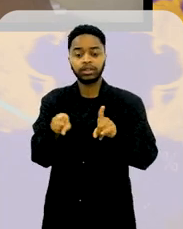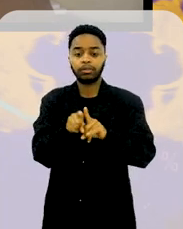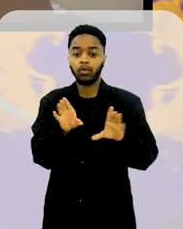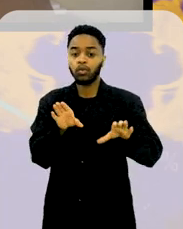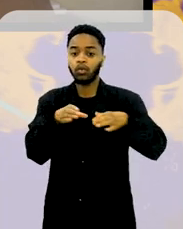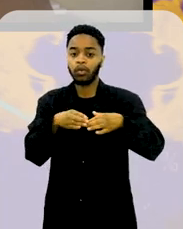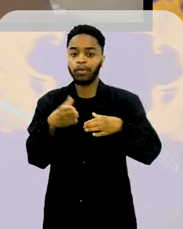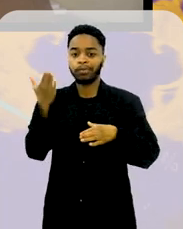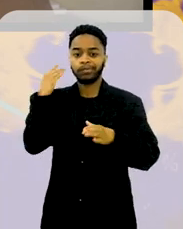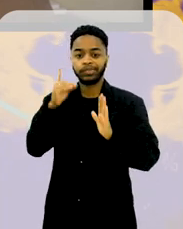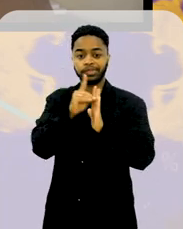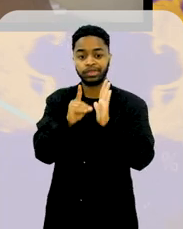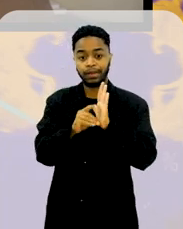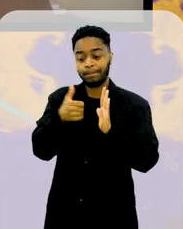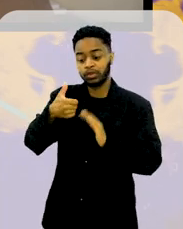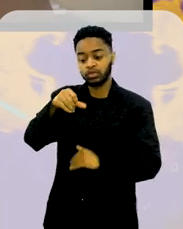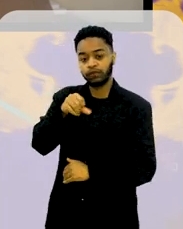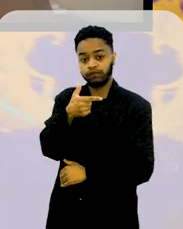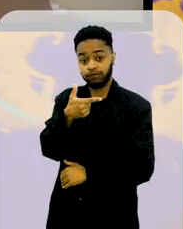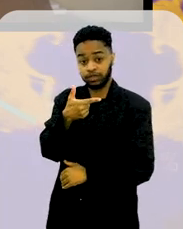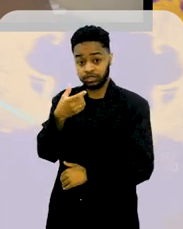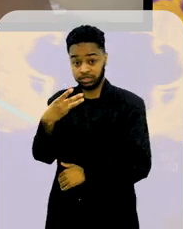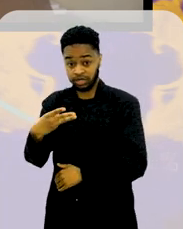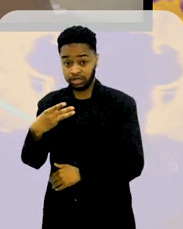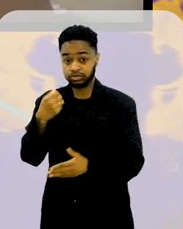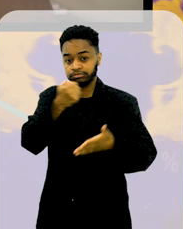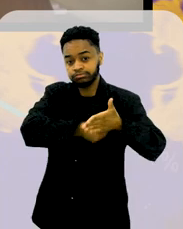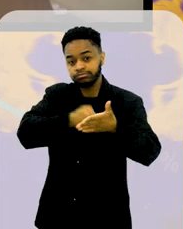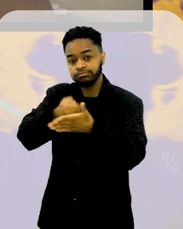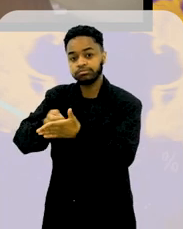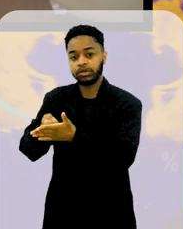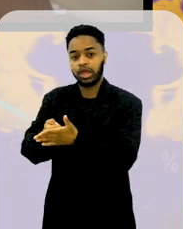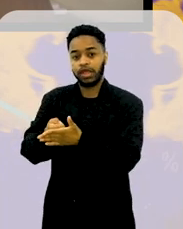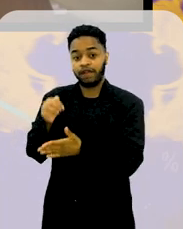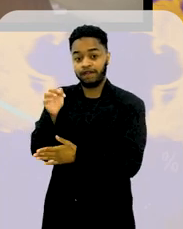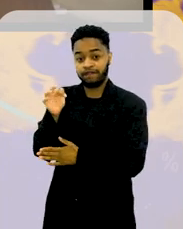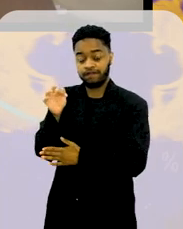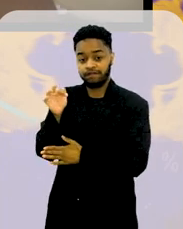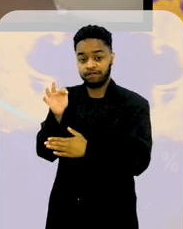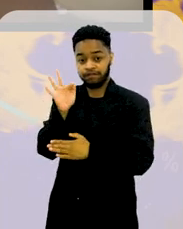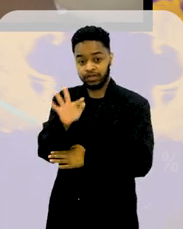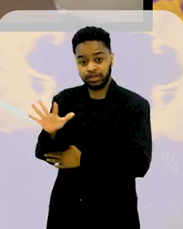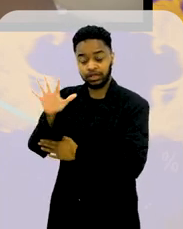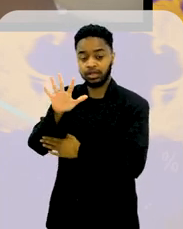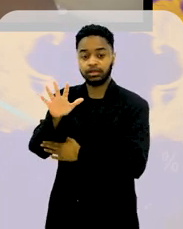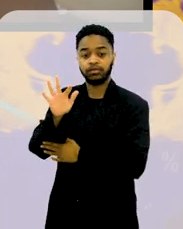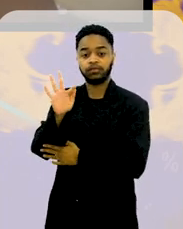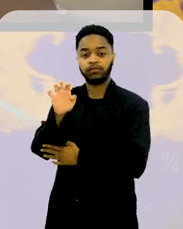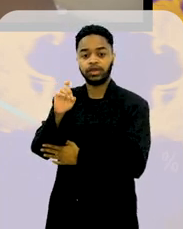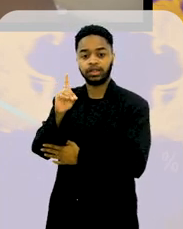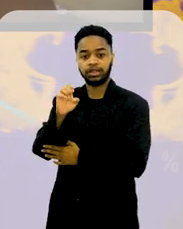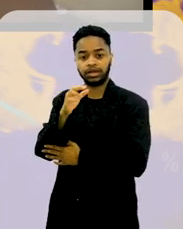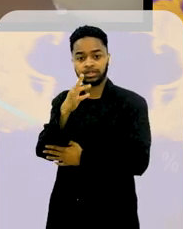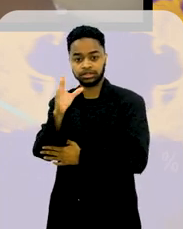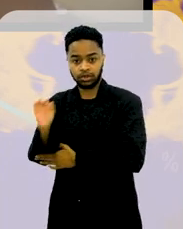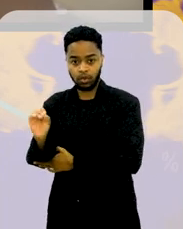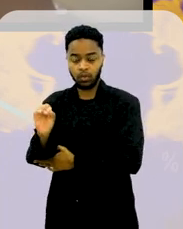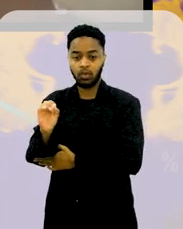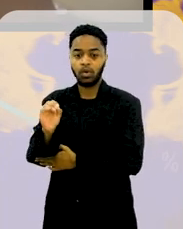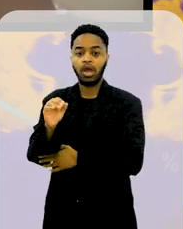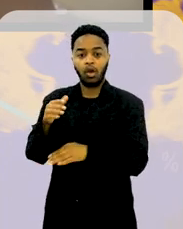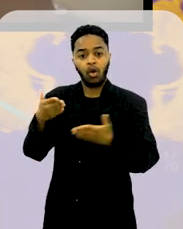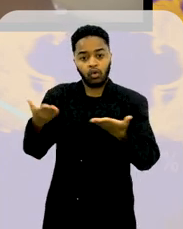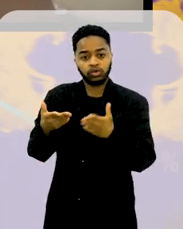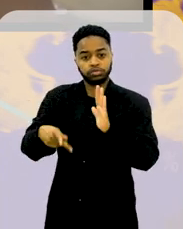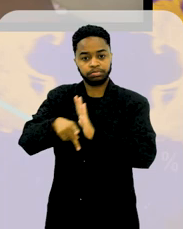um clube que na década de 20 em 1923 brigou com a então Federação Metropolitana que hoje é a